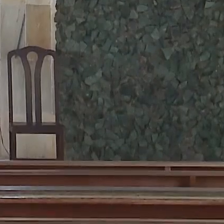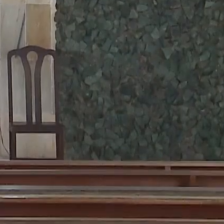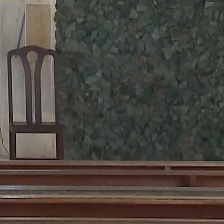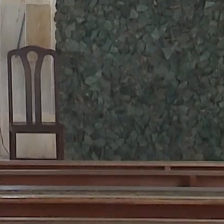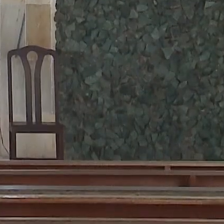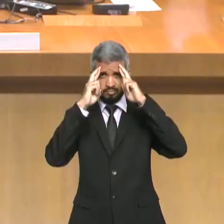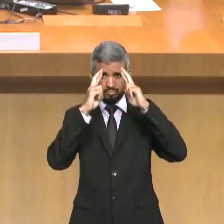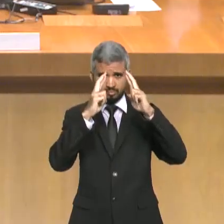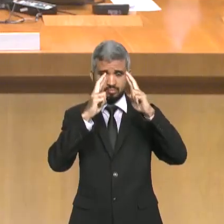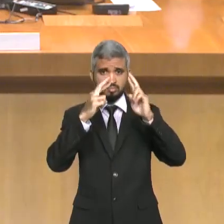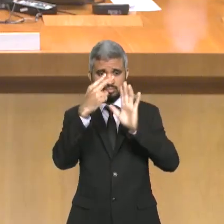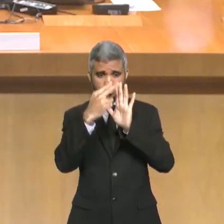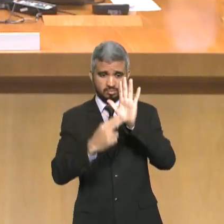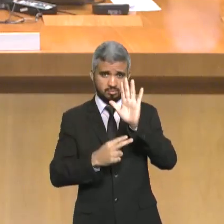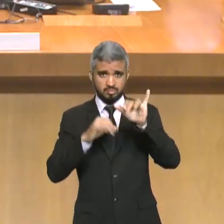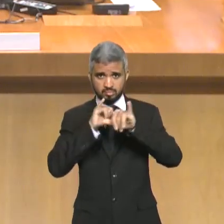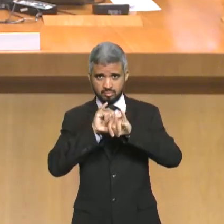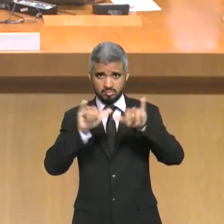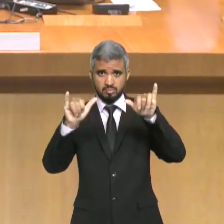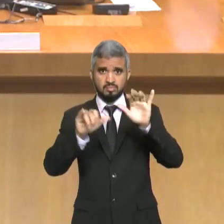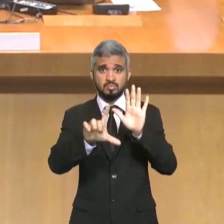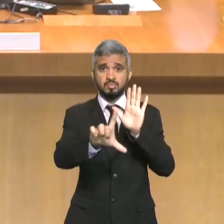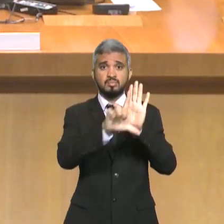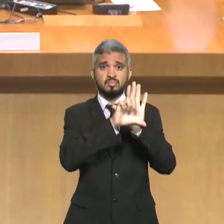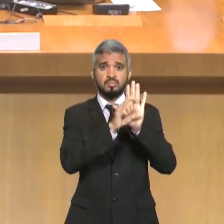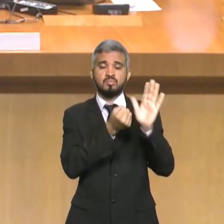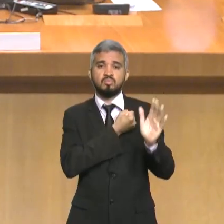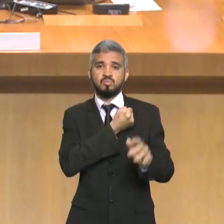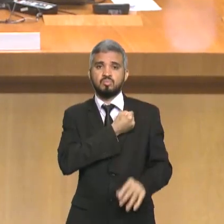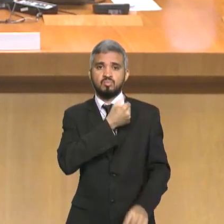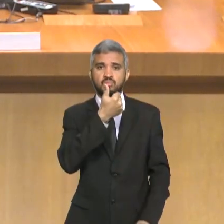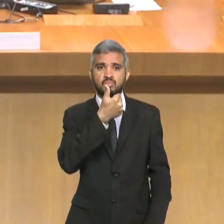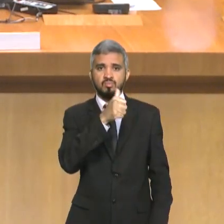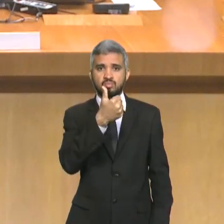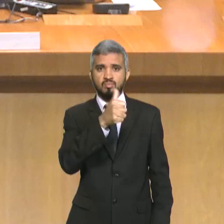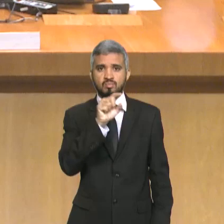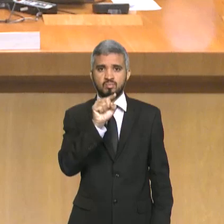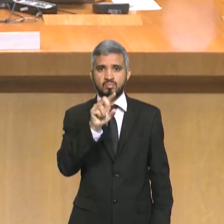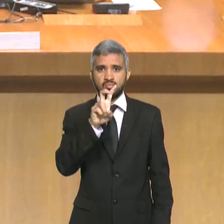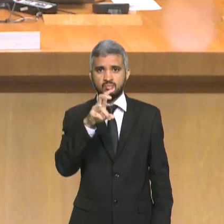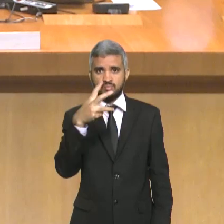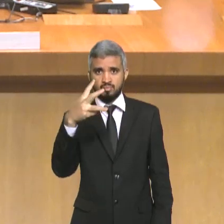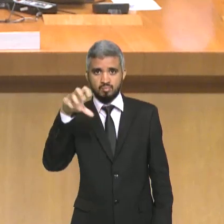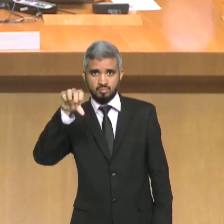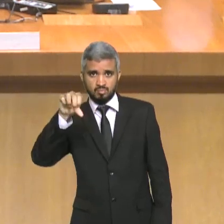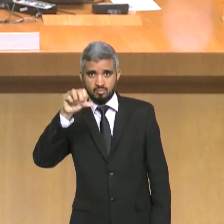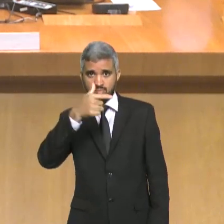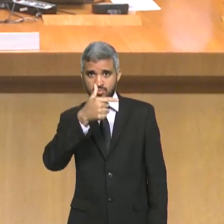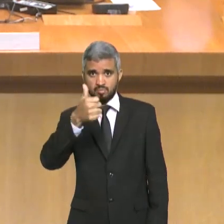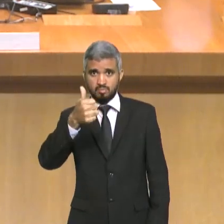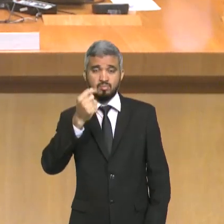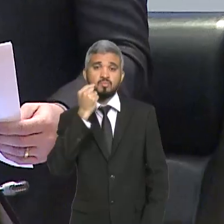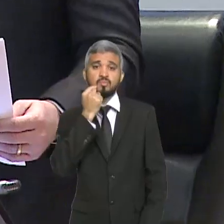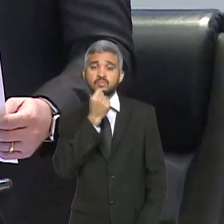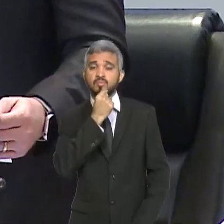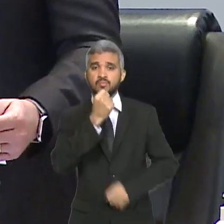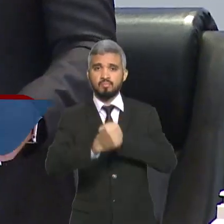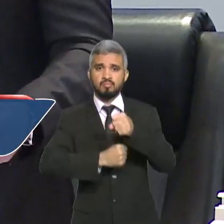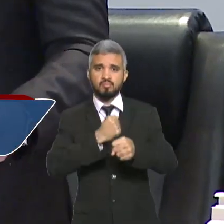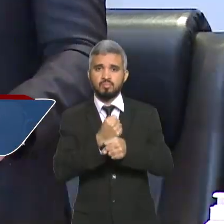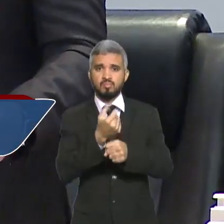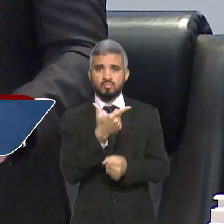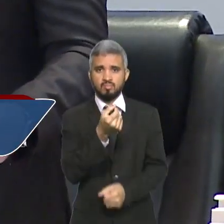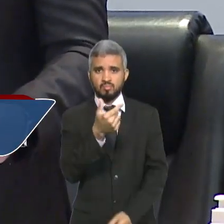relembra a Última Ceia. Lei Ordinária número 11.539, de 21 de setembro de 2021,